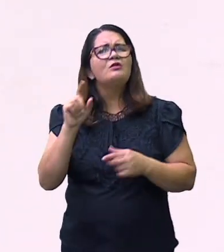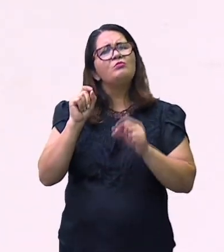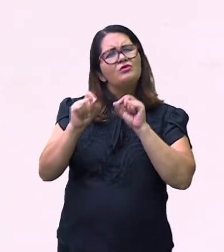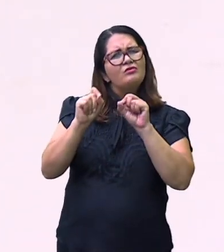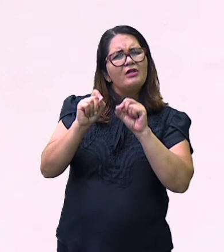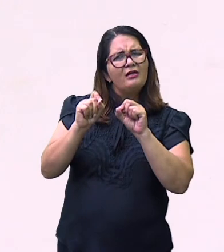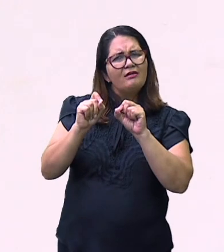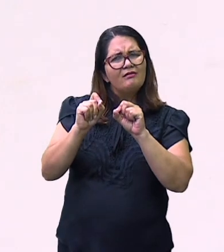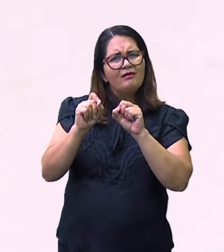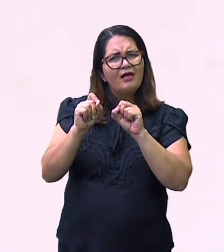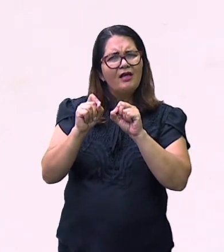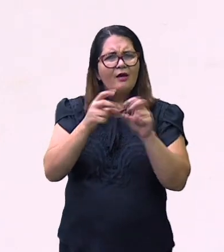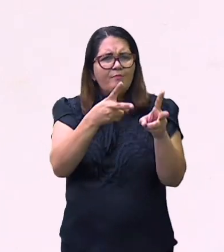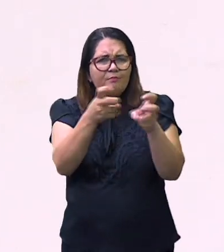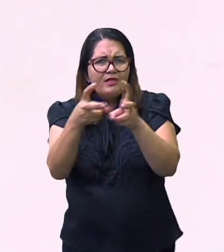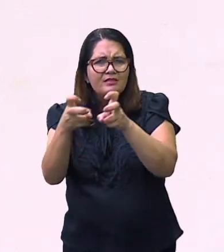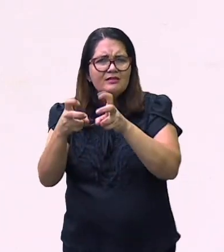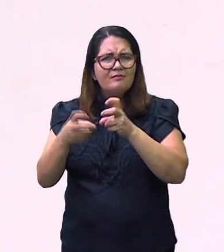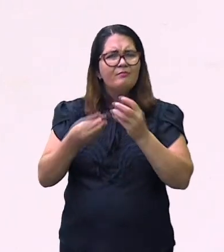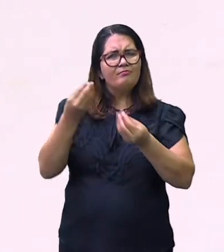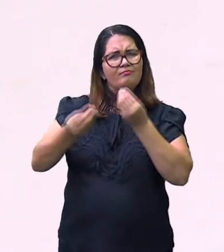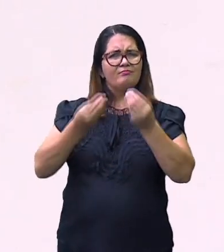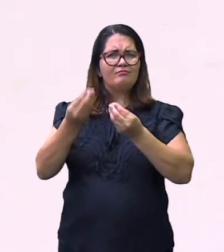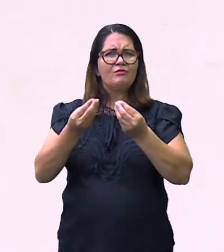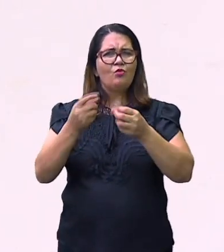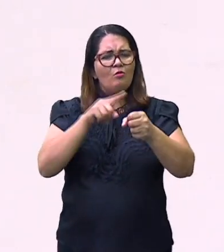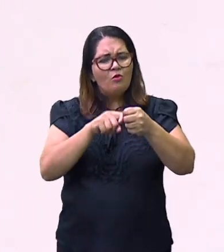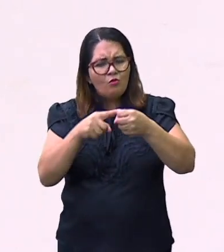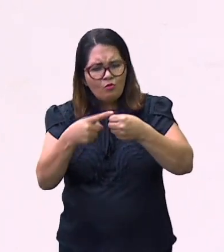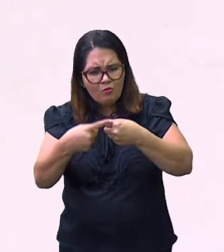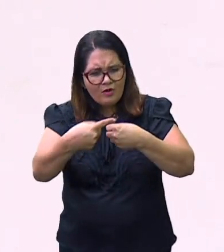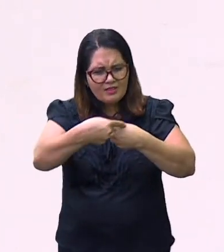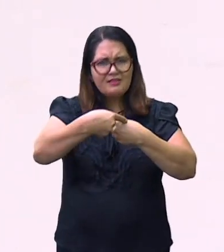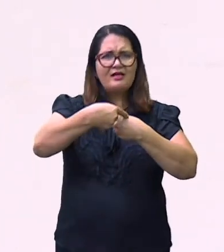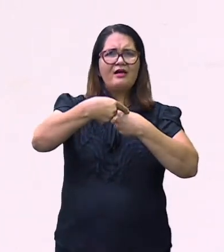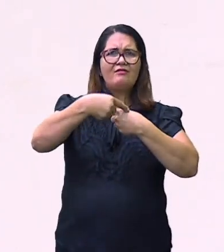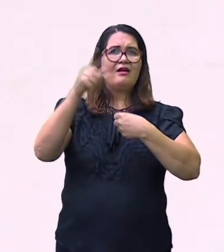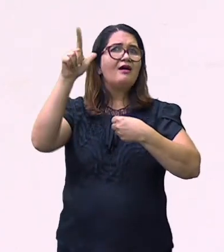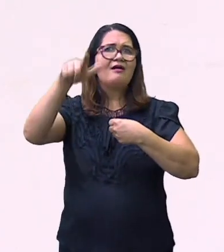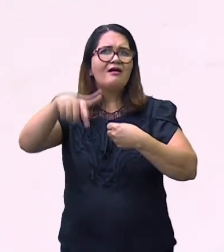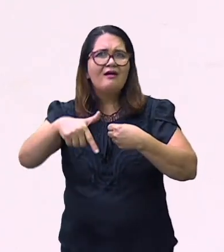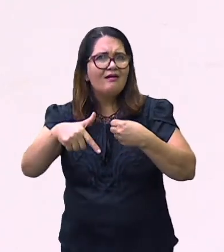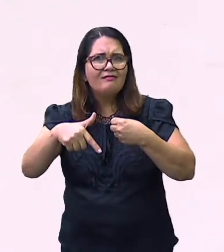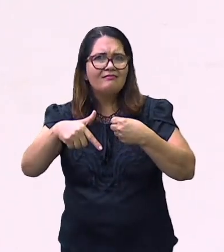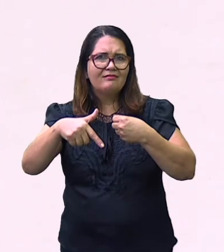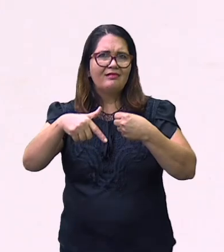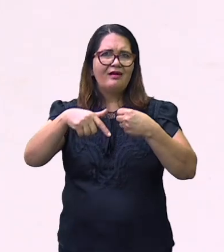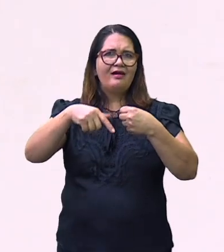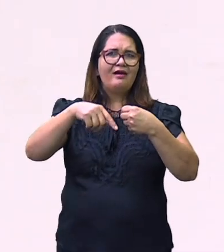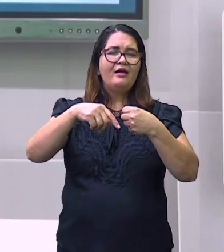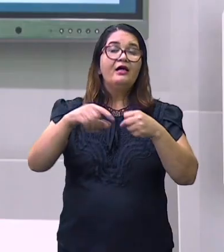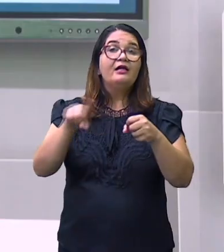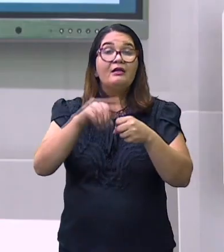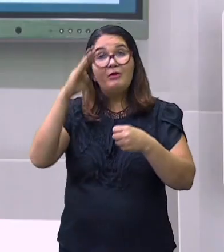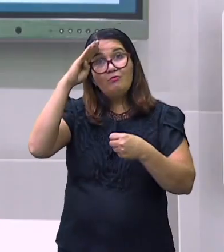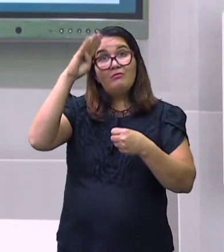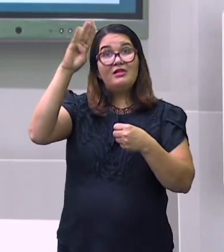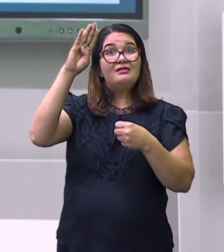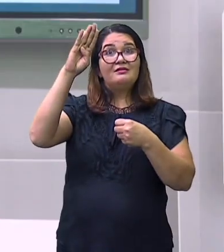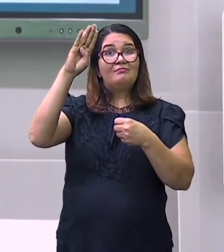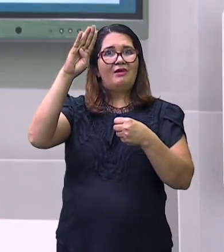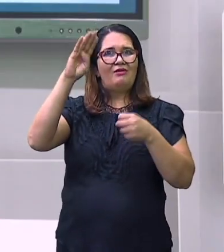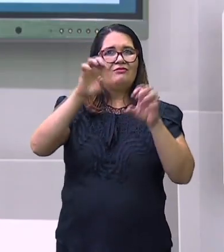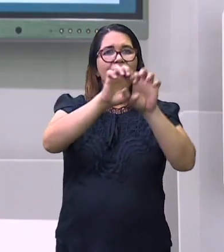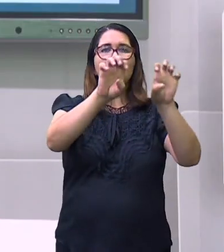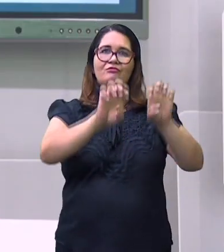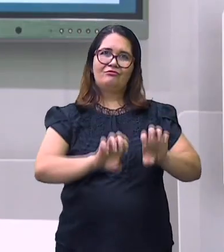essa estrutura, como ela é, quais são as principais estruturas que a gente visualiza. E